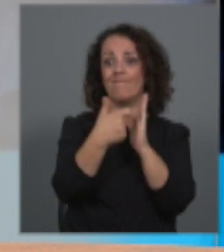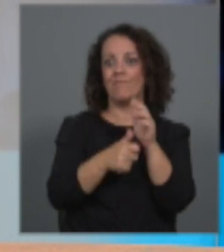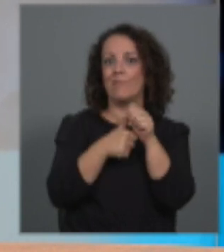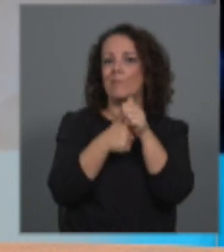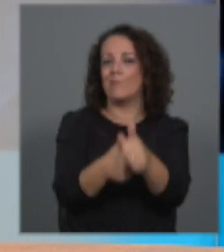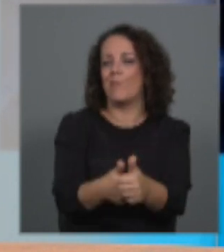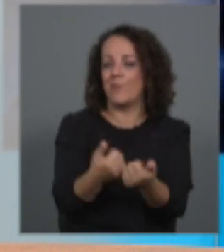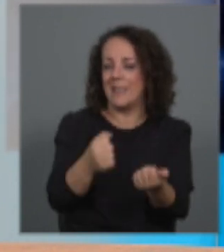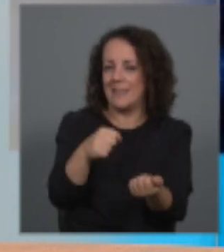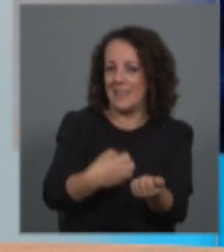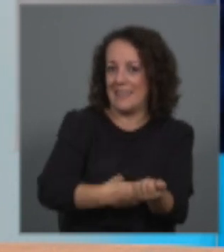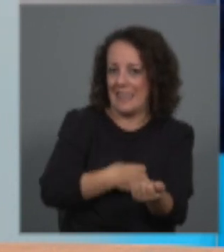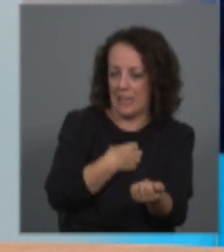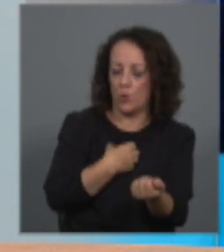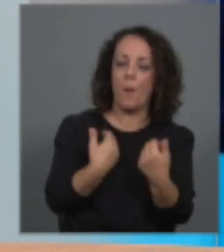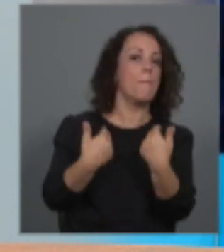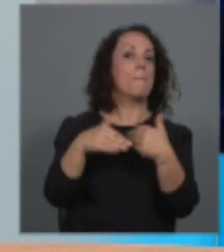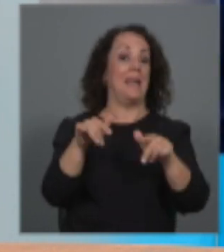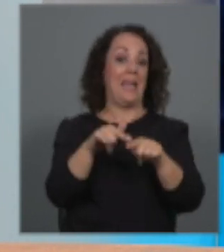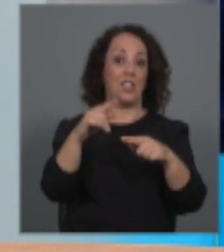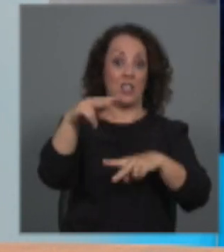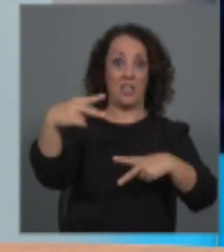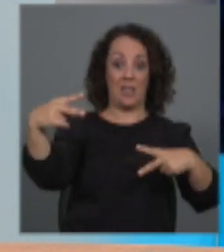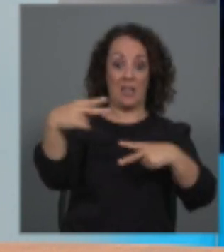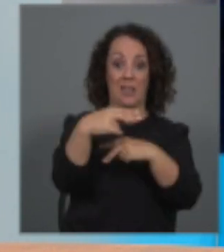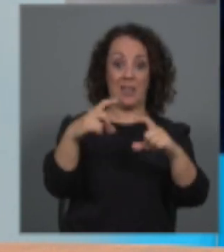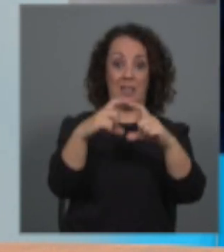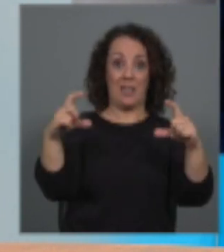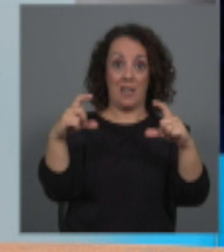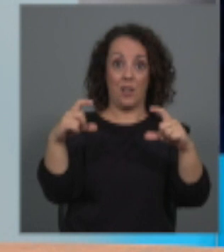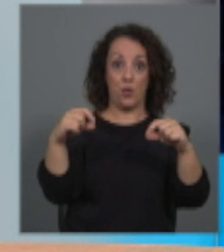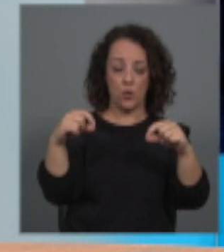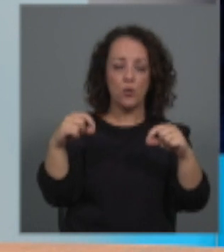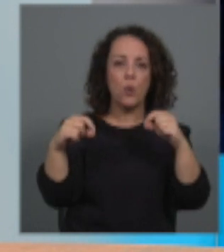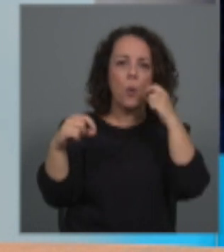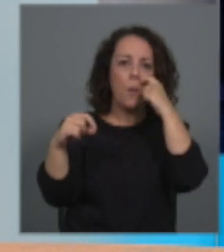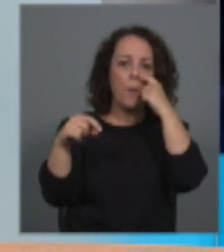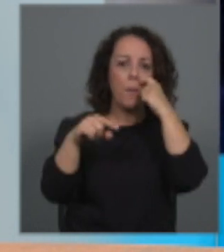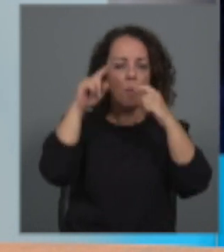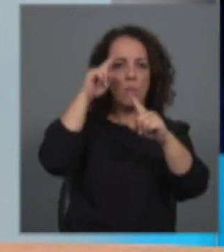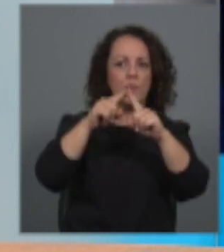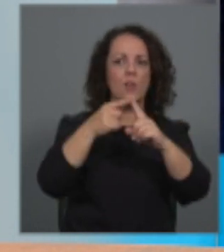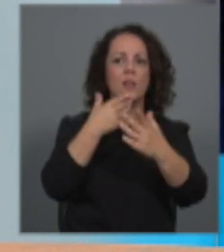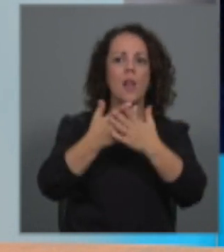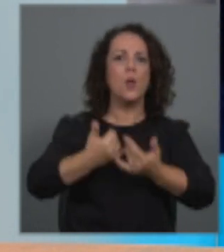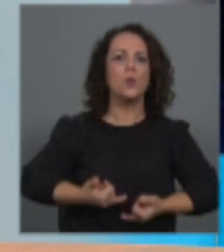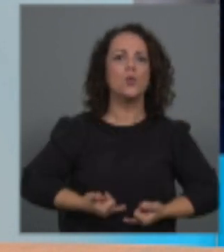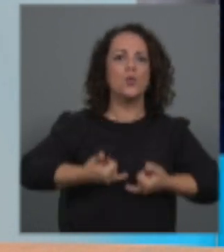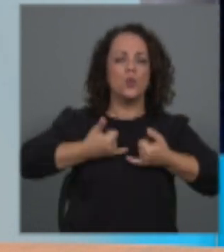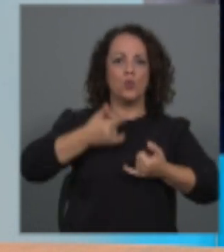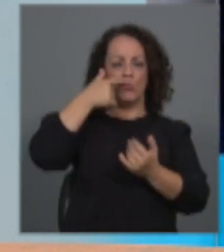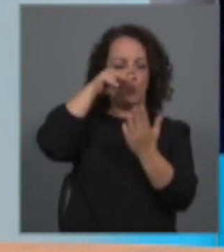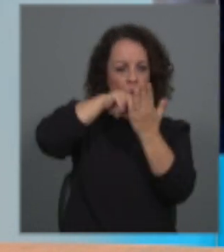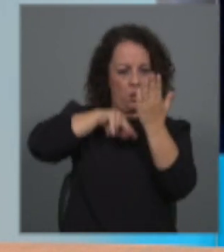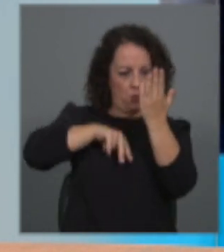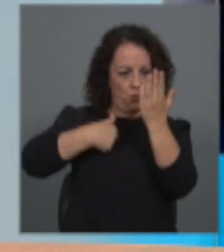que este trecho é uma tirada não de susto para o leitor,